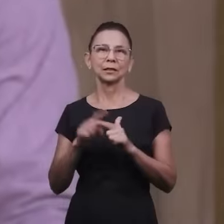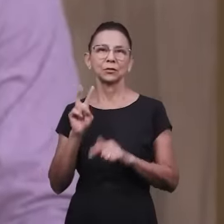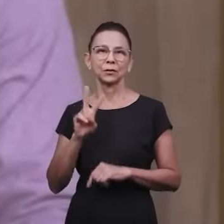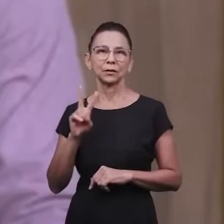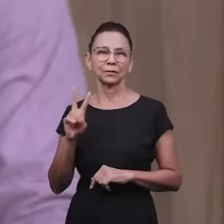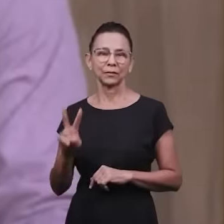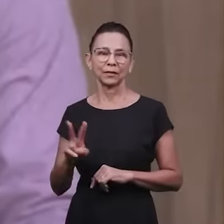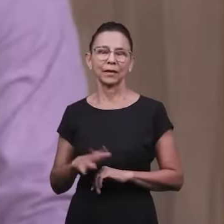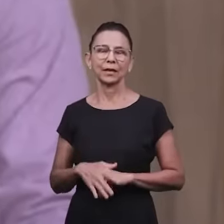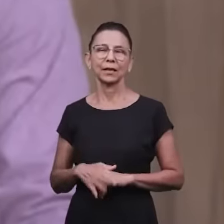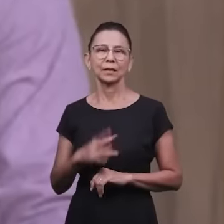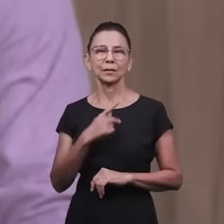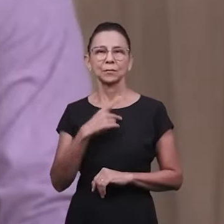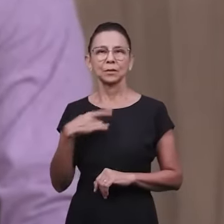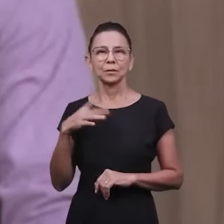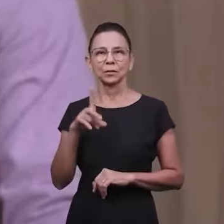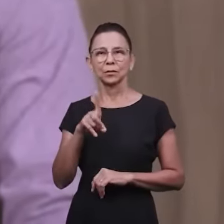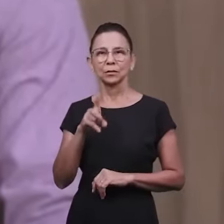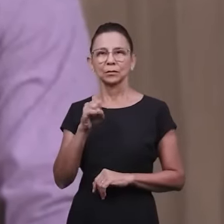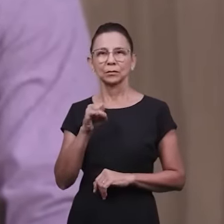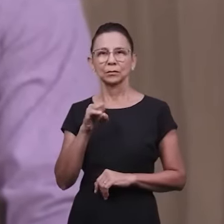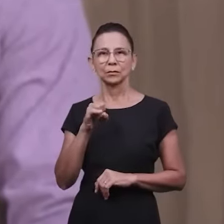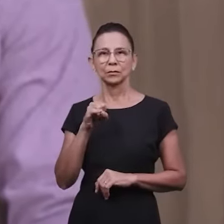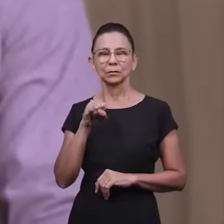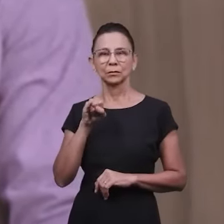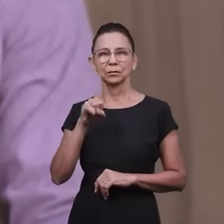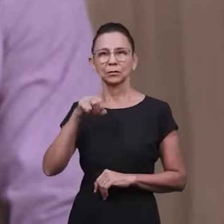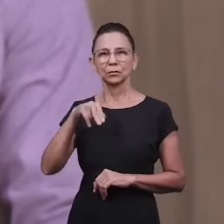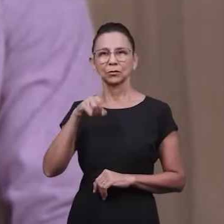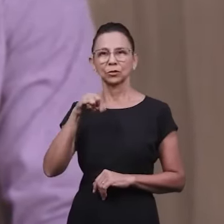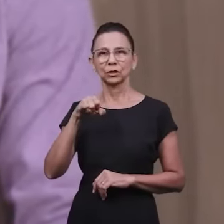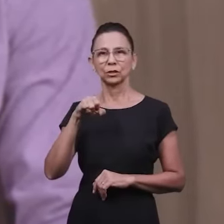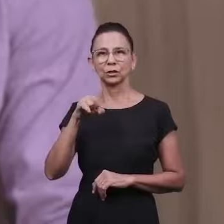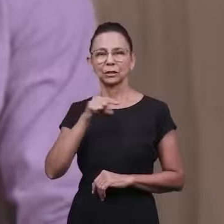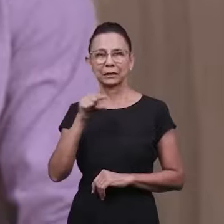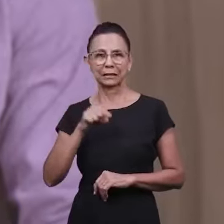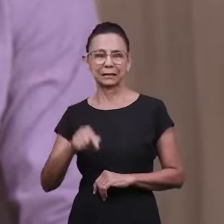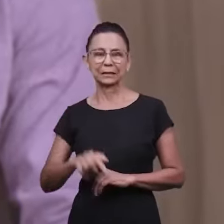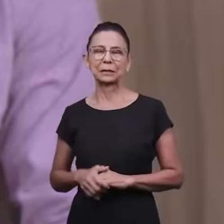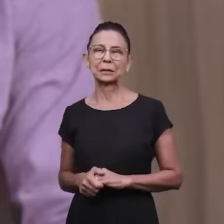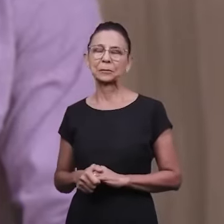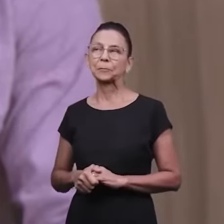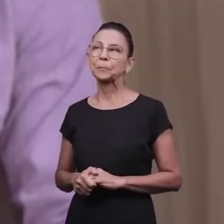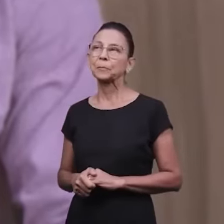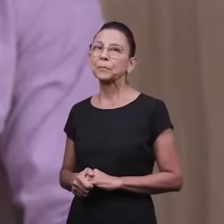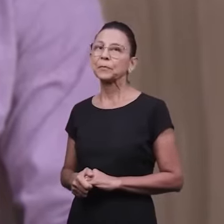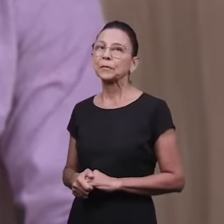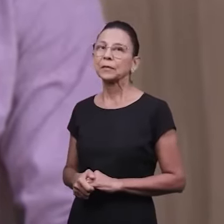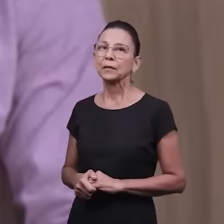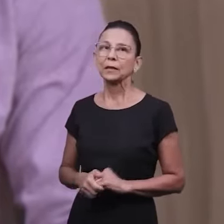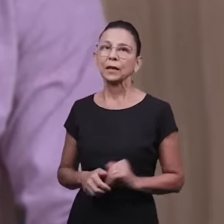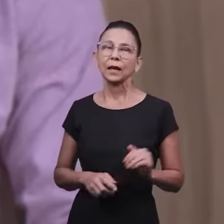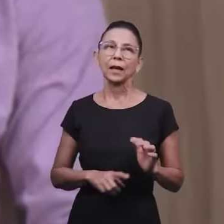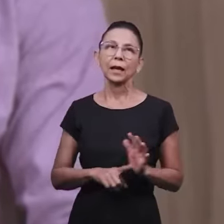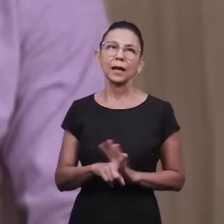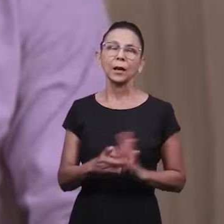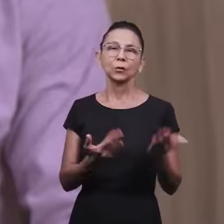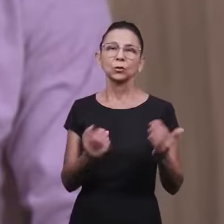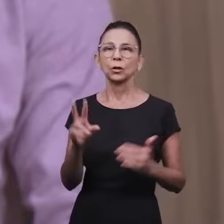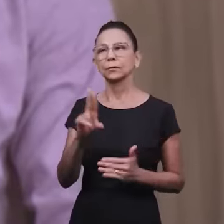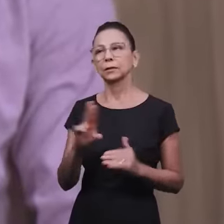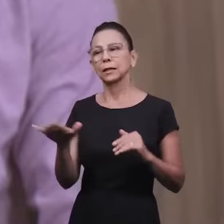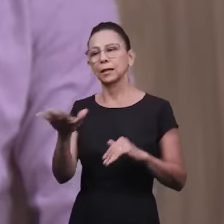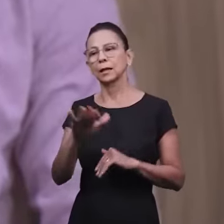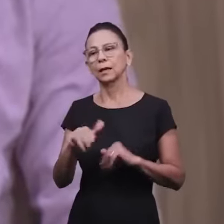E a minha pergunta é até puxando um pouco do que já estava sendo falado. É em relação aos jovens que são usados também na área do louvor, seja